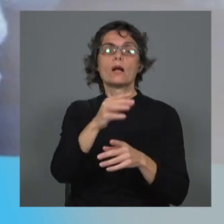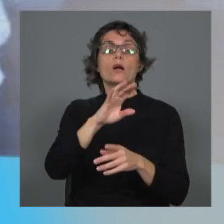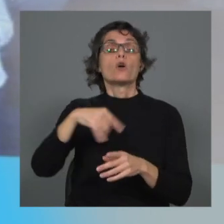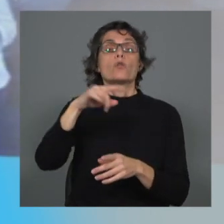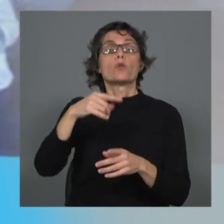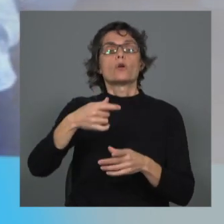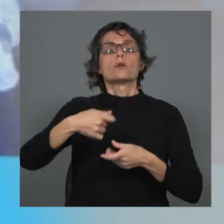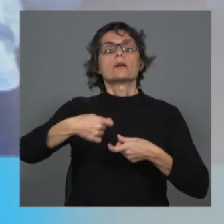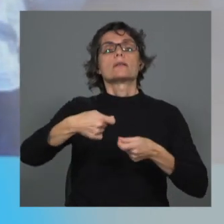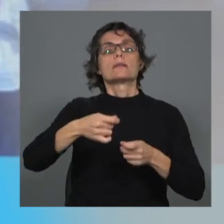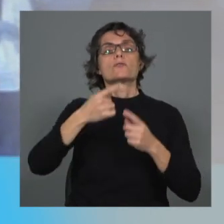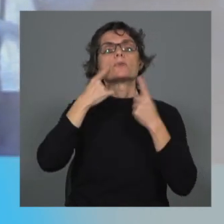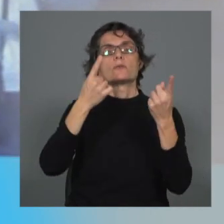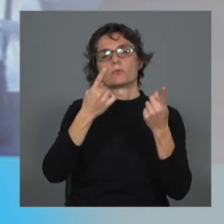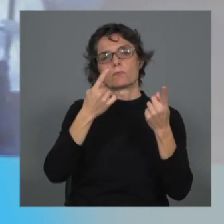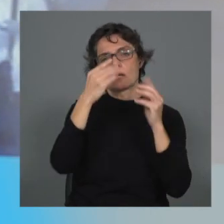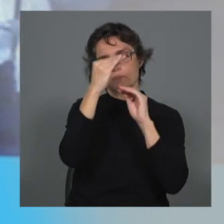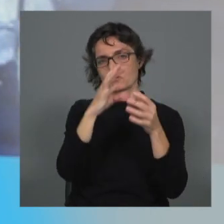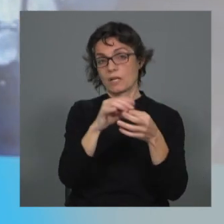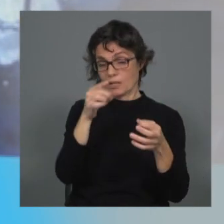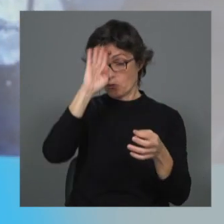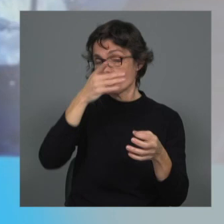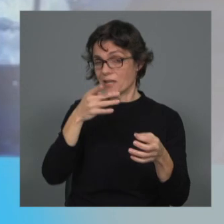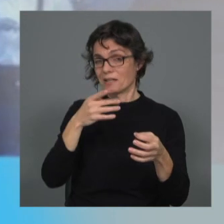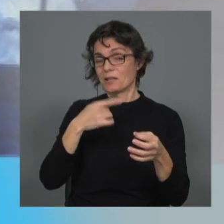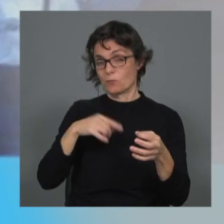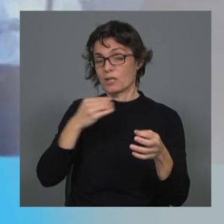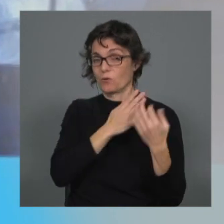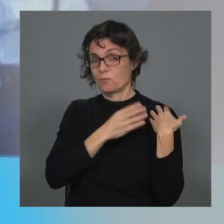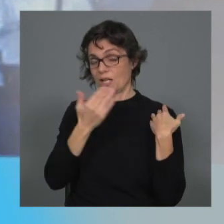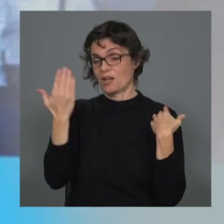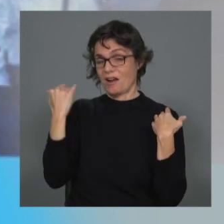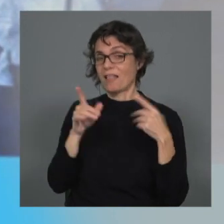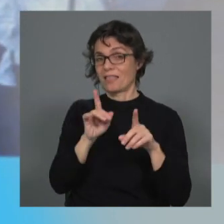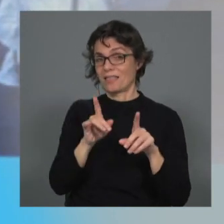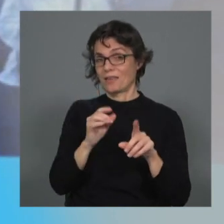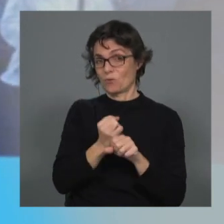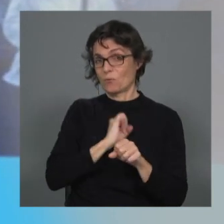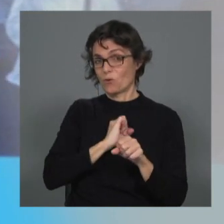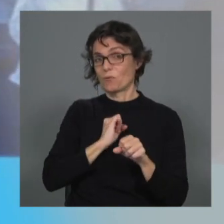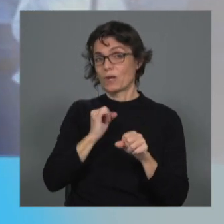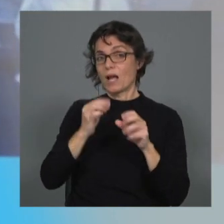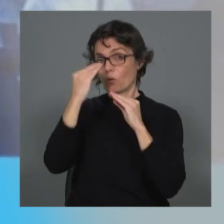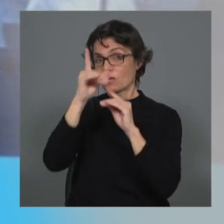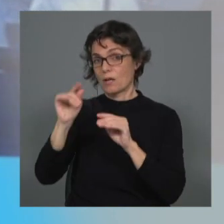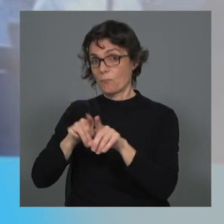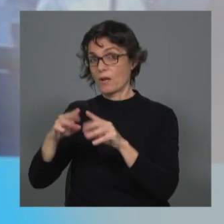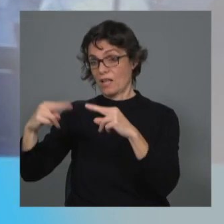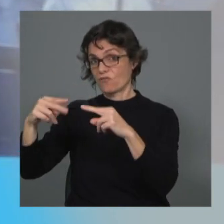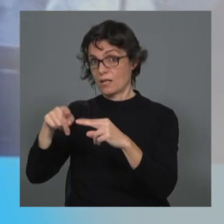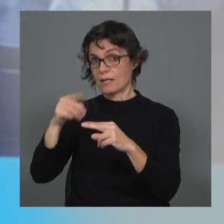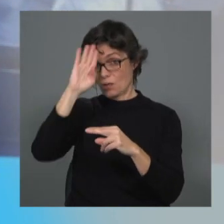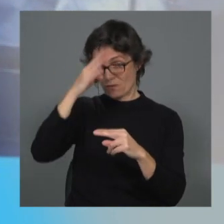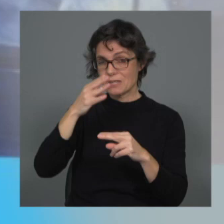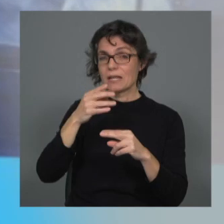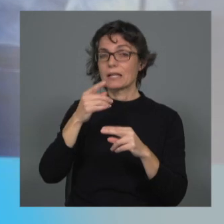na educação, sei do que falo, porque tive responsabilidades quer na educação, quer nas finanças. Sim. E sempre tive a ideia de que